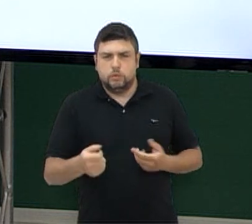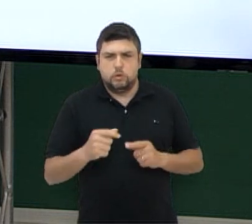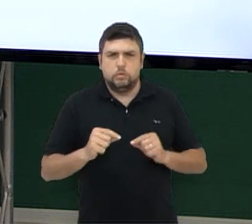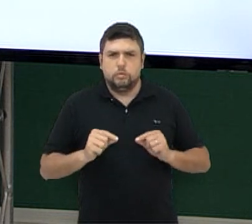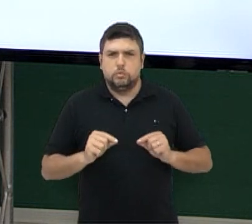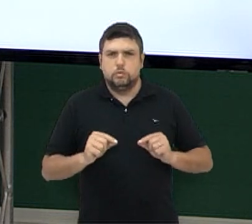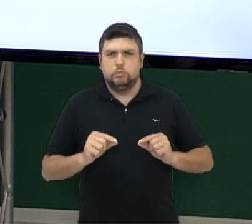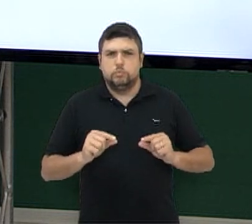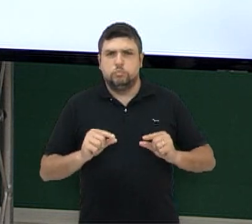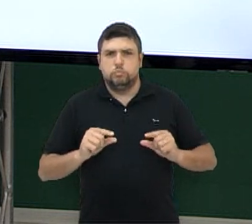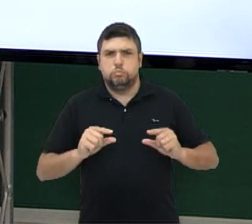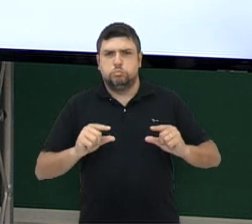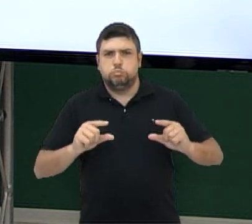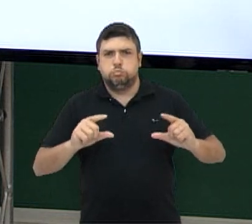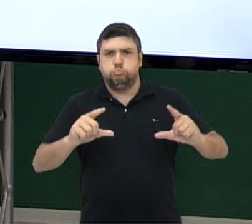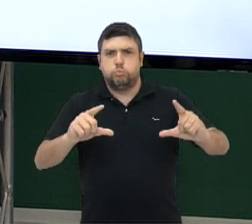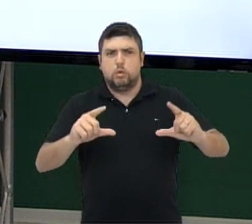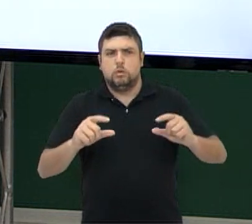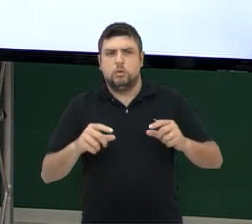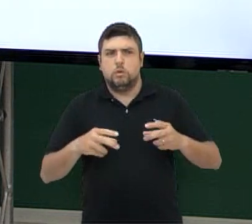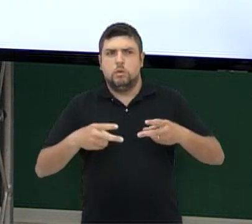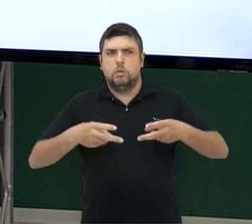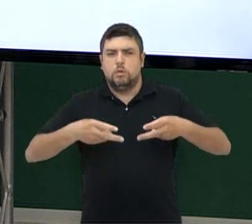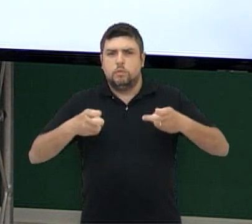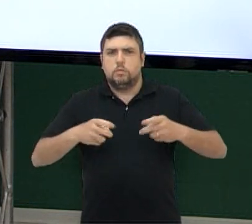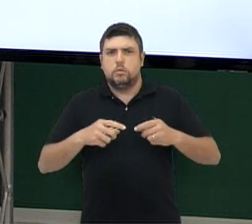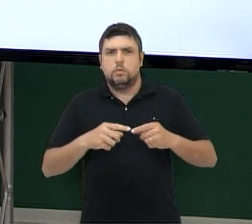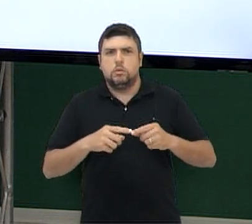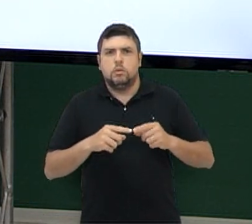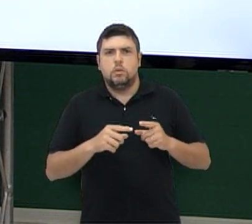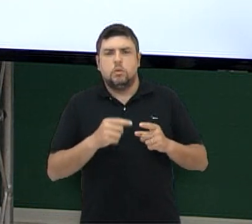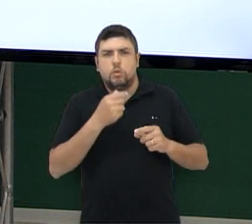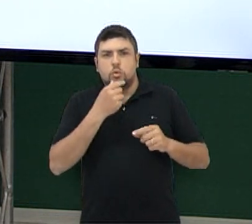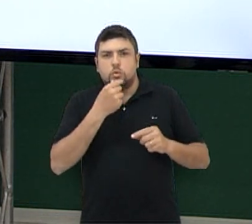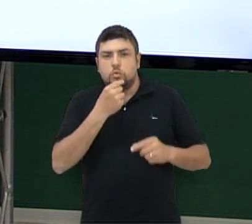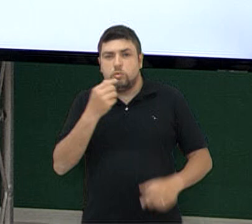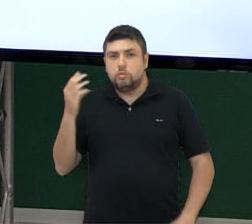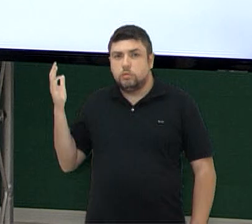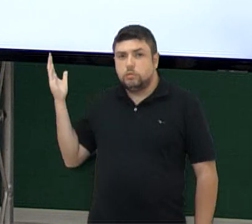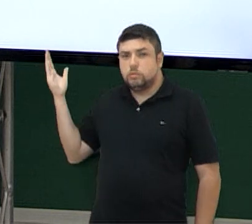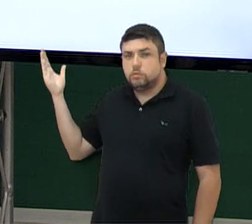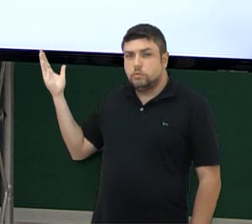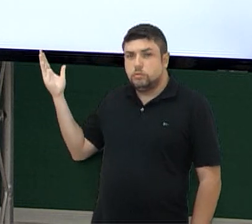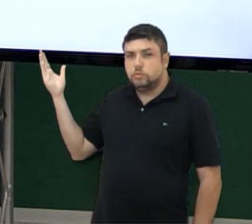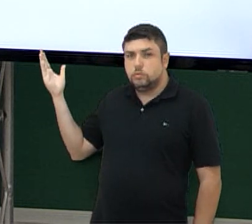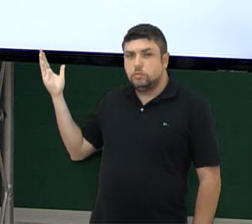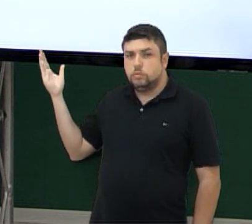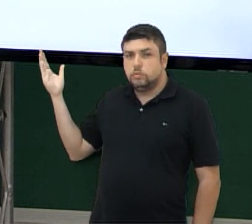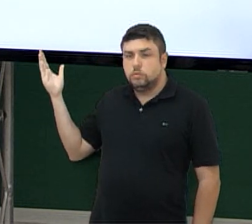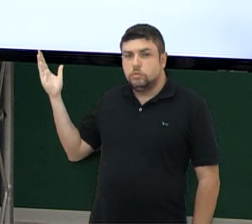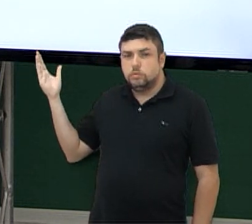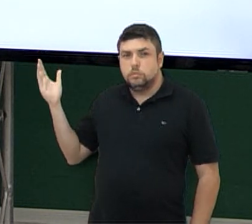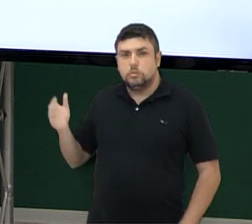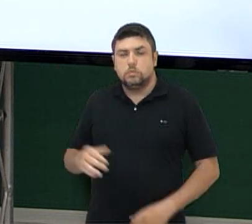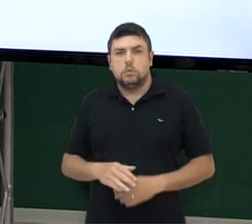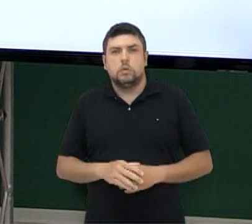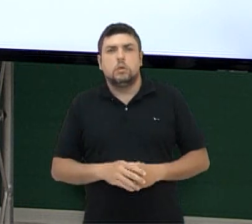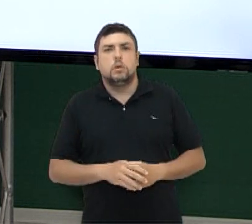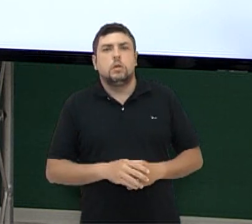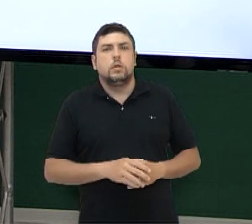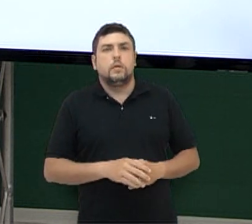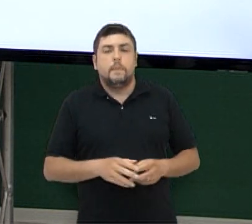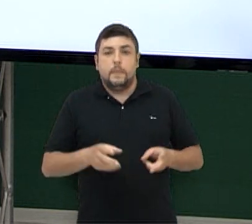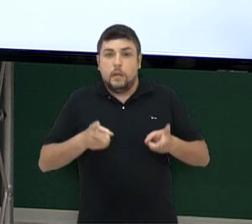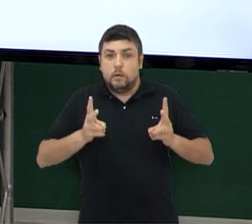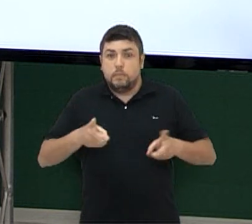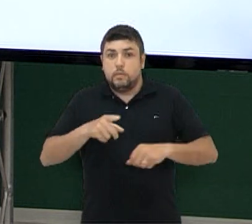a variação da posição, né, ela aumenta, né, conforme o tempo. Percebo que nós temos o mesmo